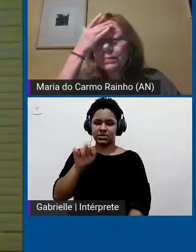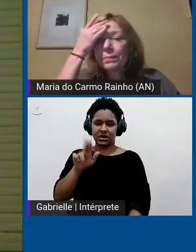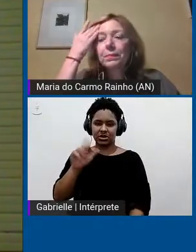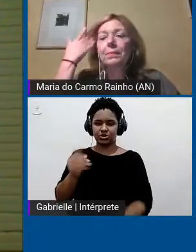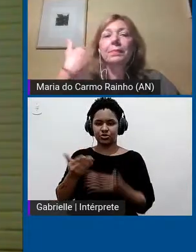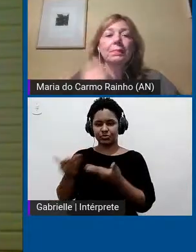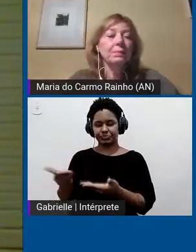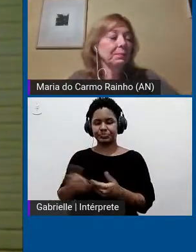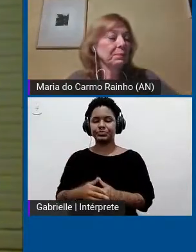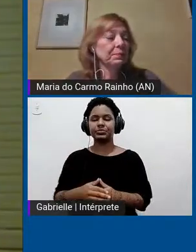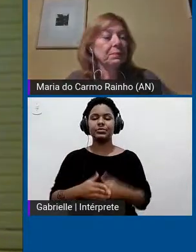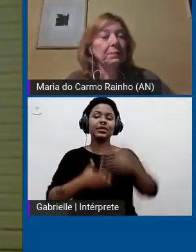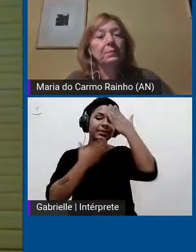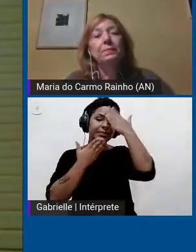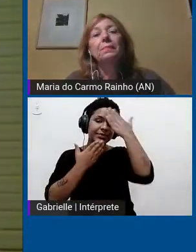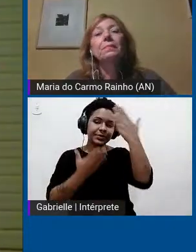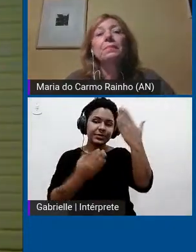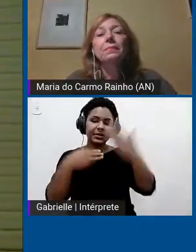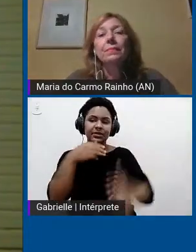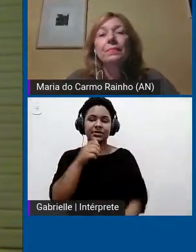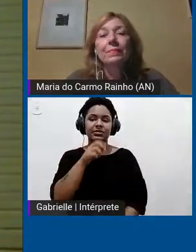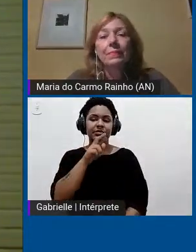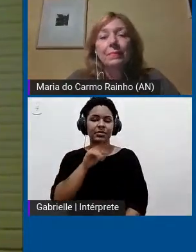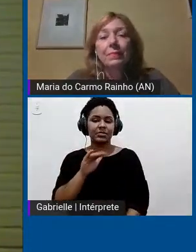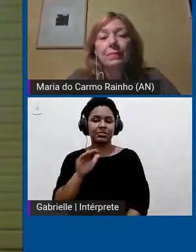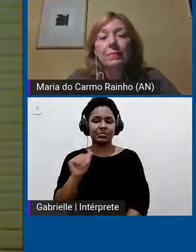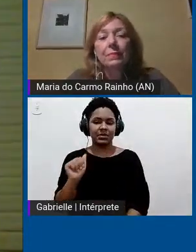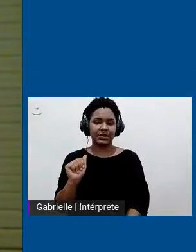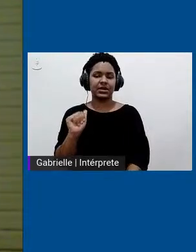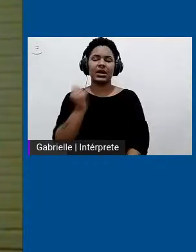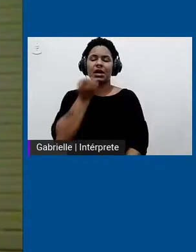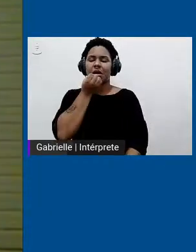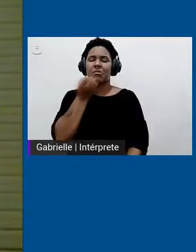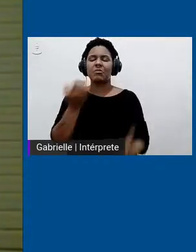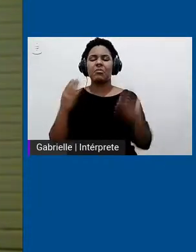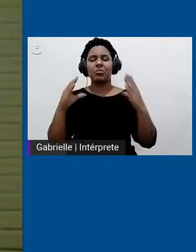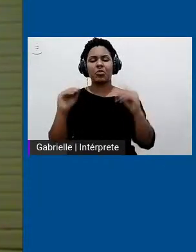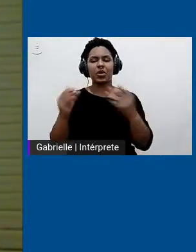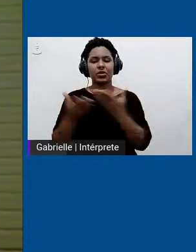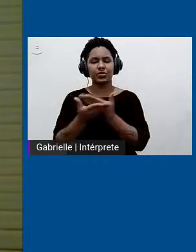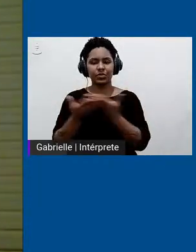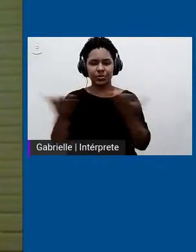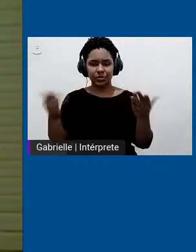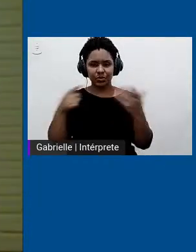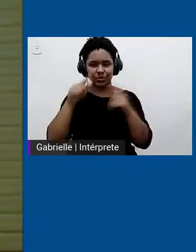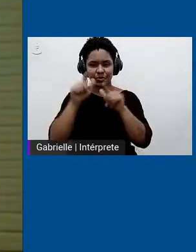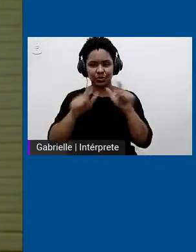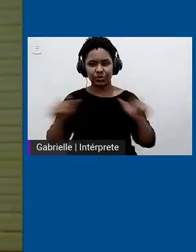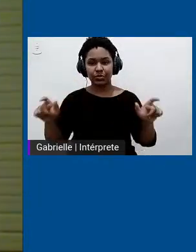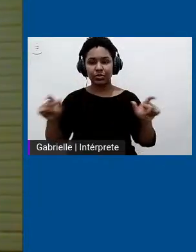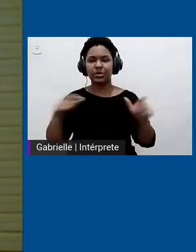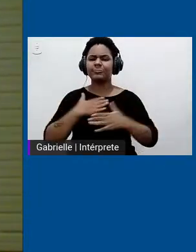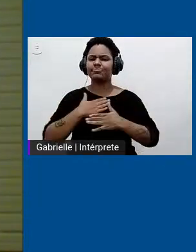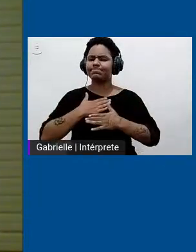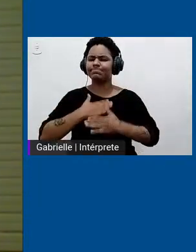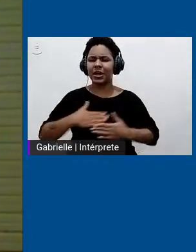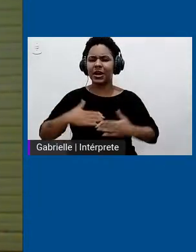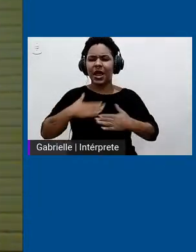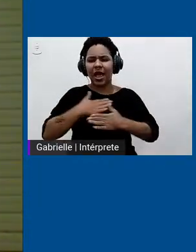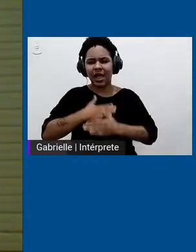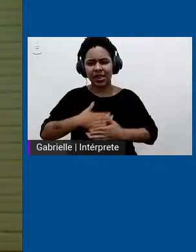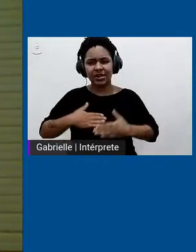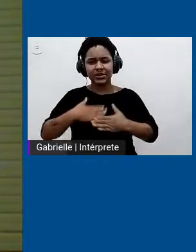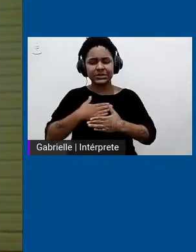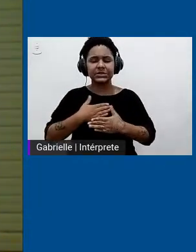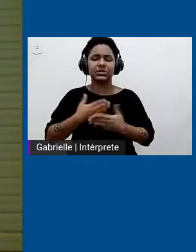Muito obrigado, Maria do Carmo. Boa noite a todos. É um grande prazer estar